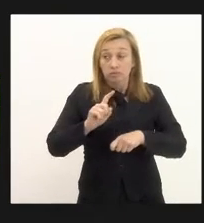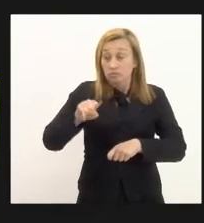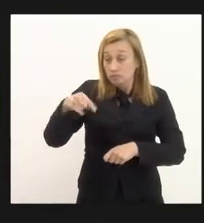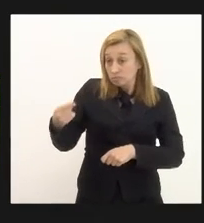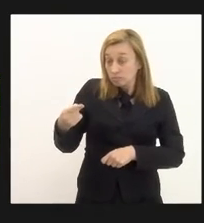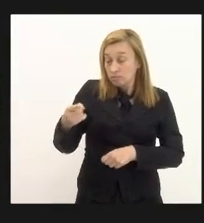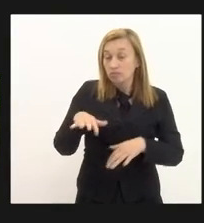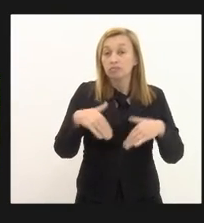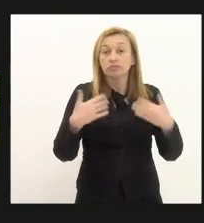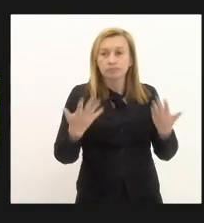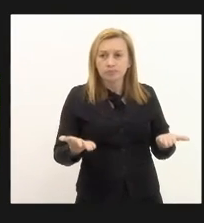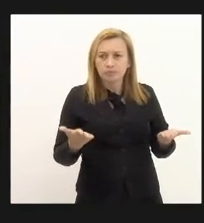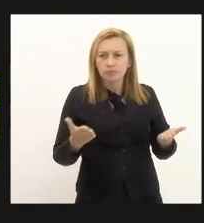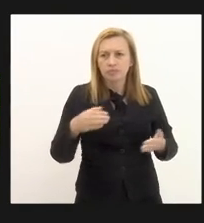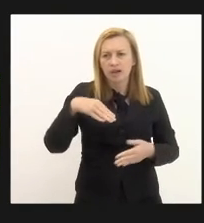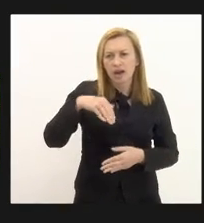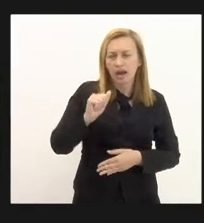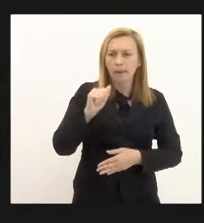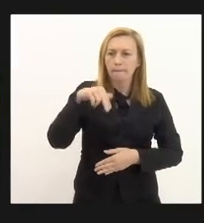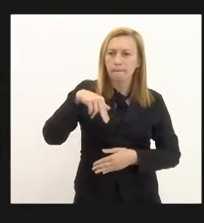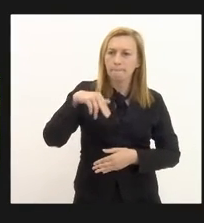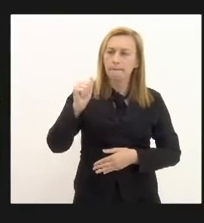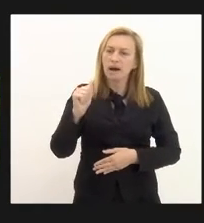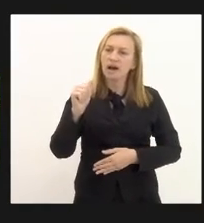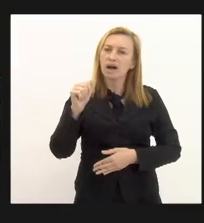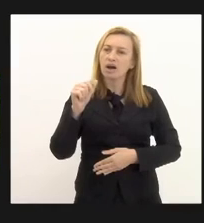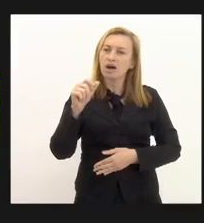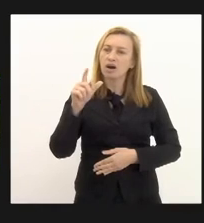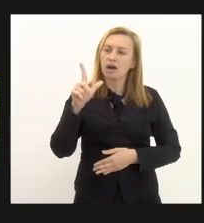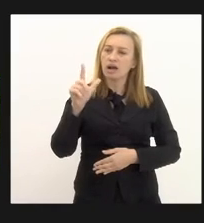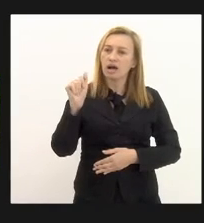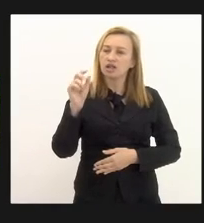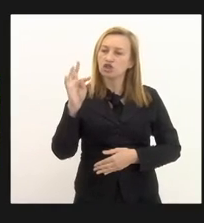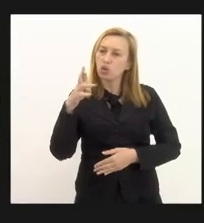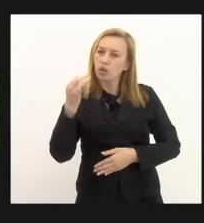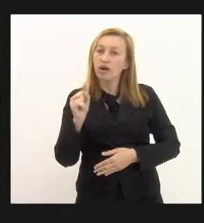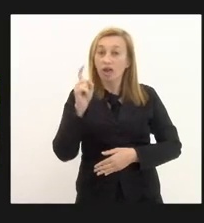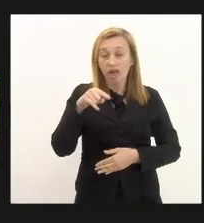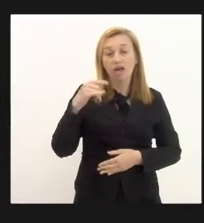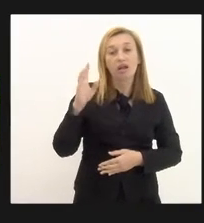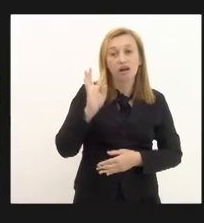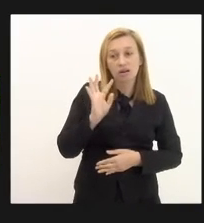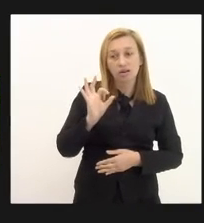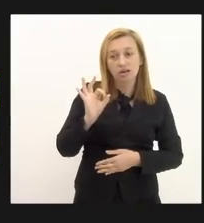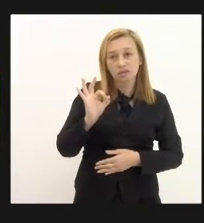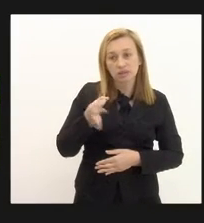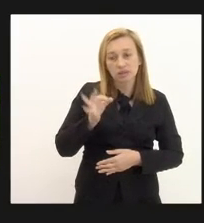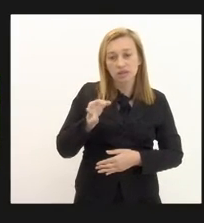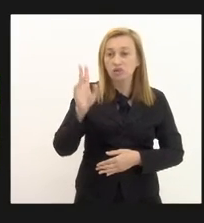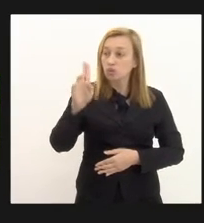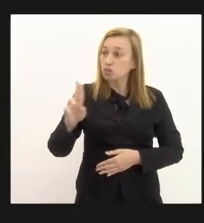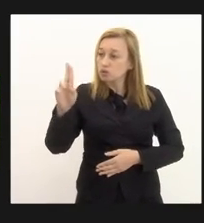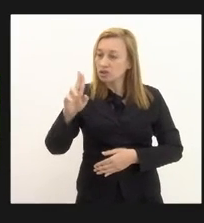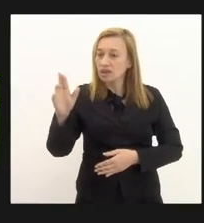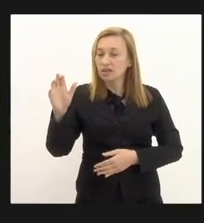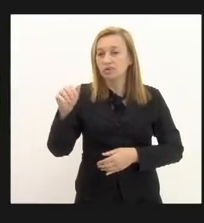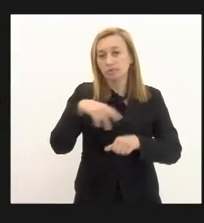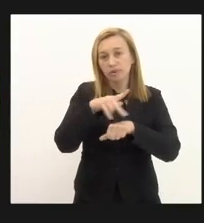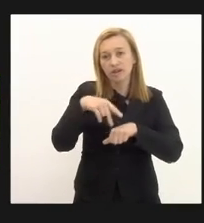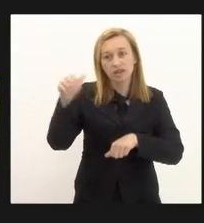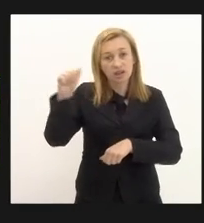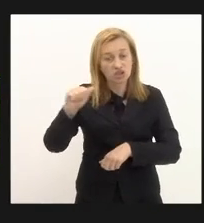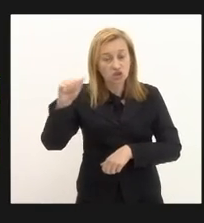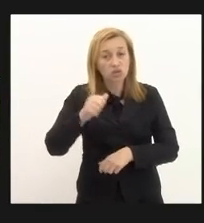então a moratória é um instrumento legal conclusive usado pela Argentina né